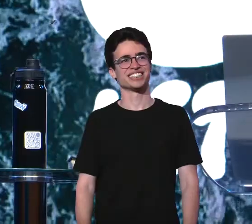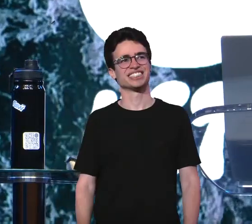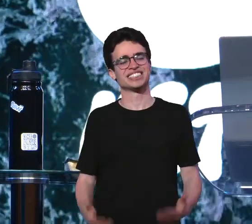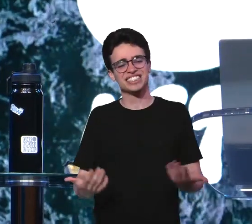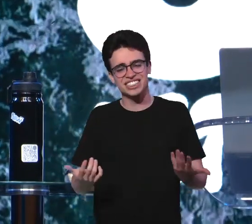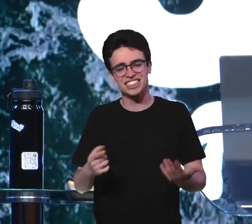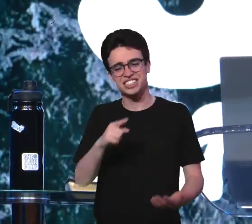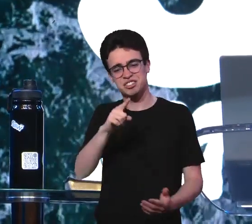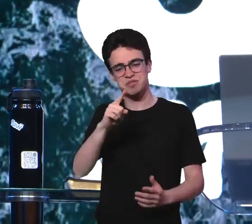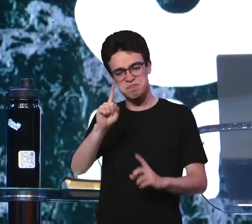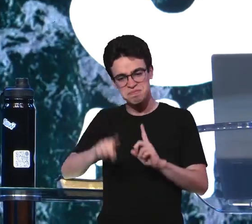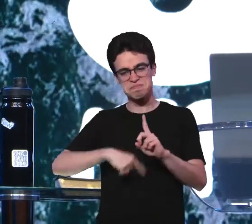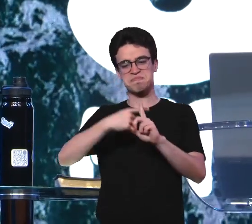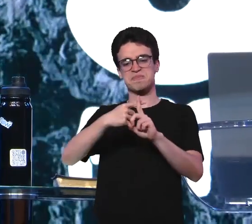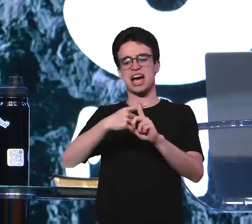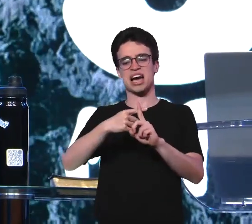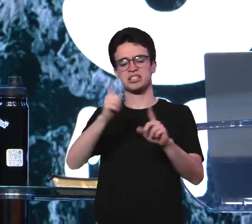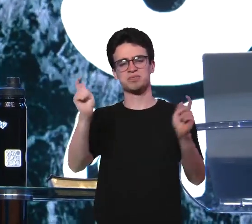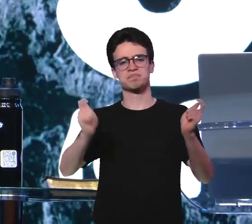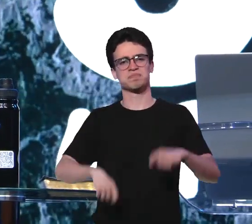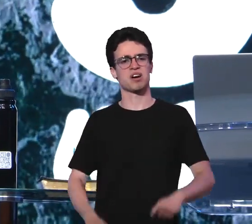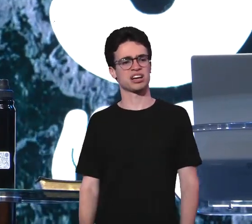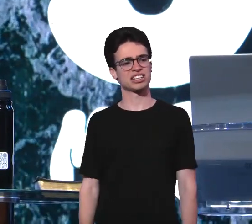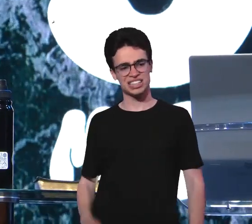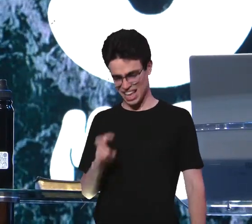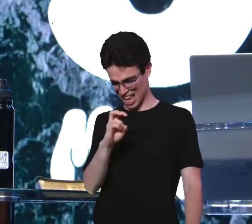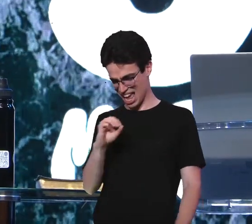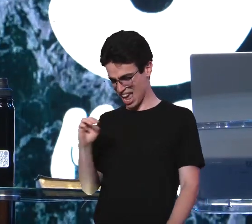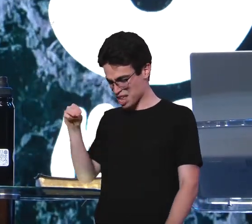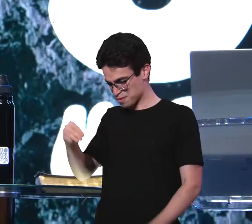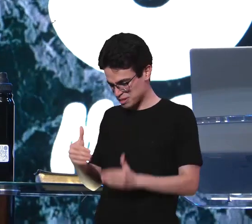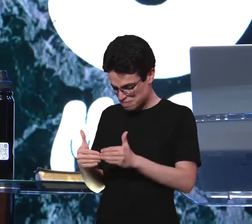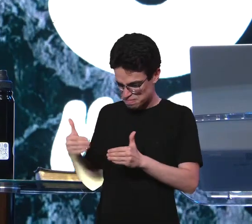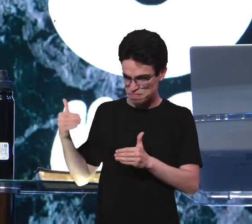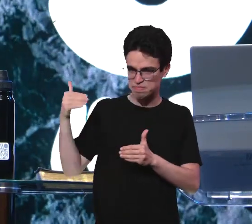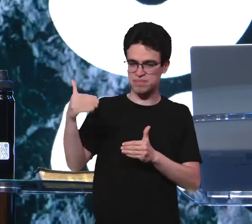Você pode mais. 500 metros a mais.